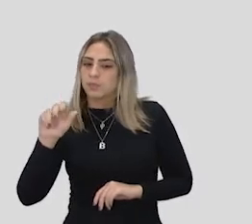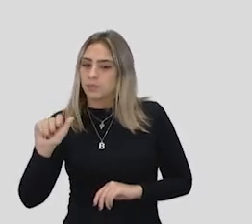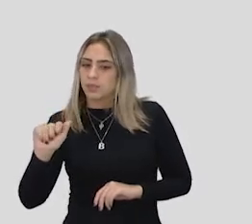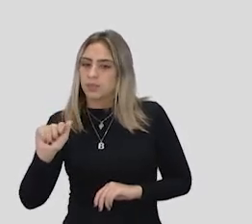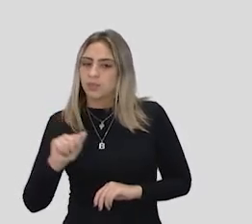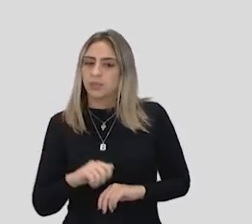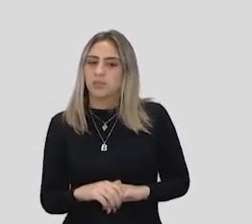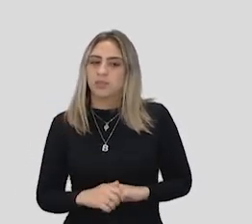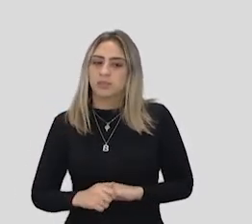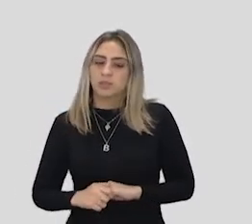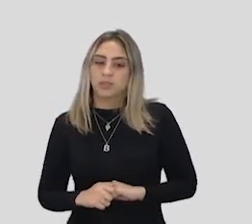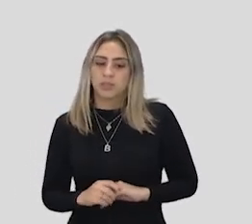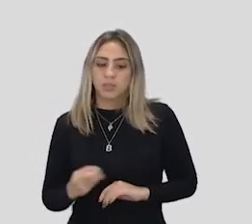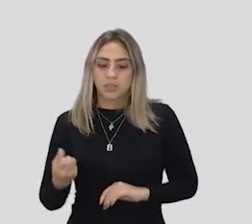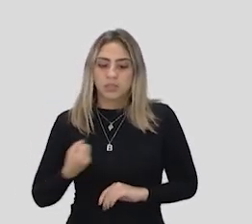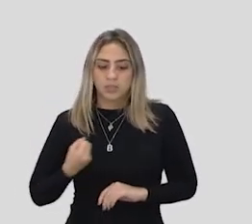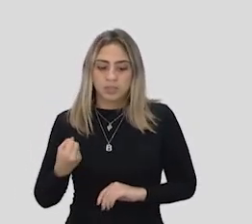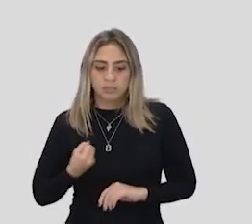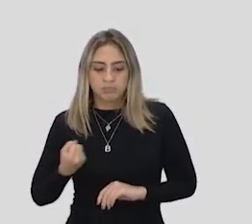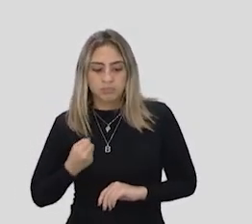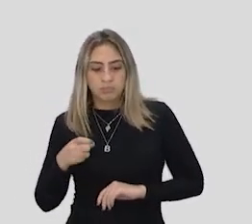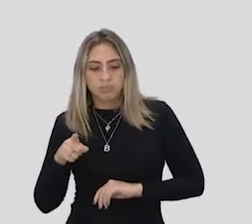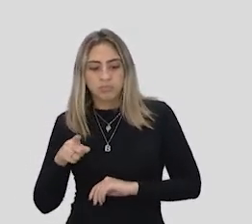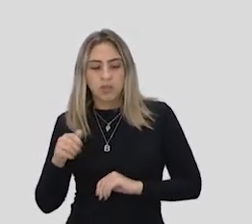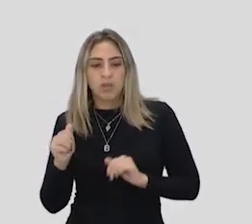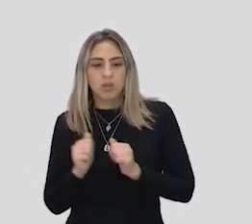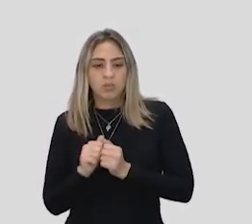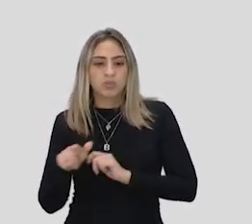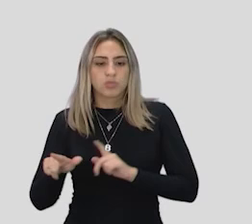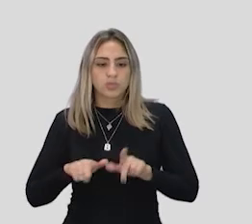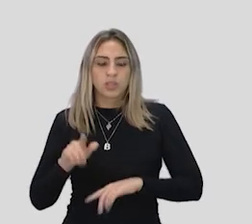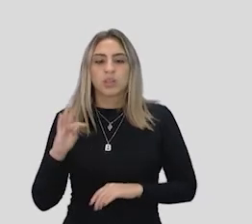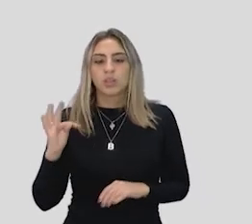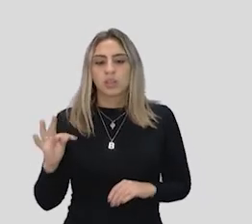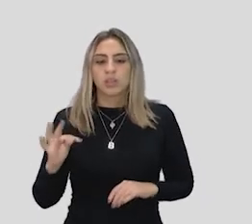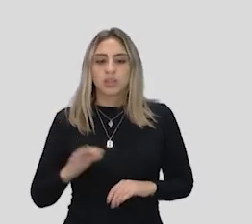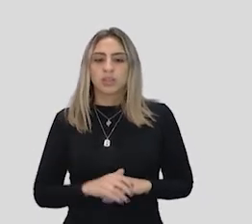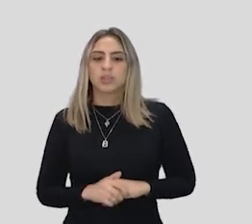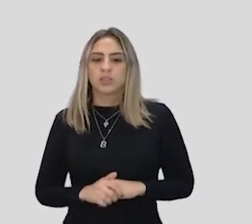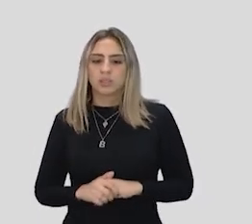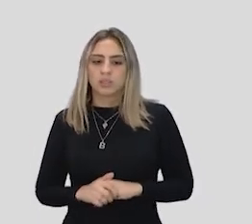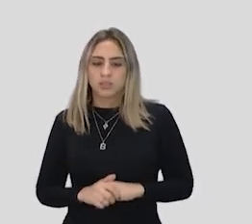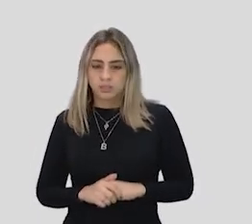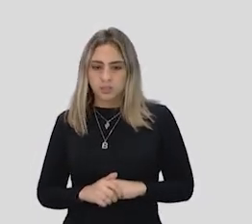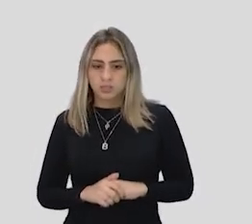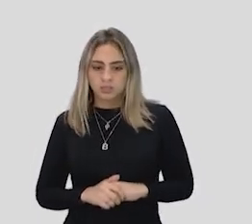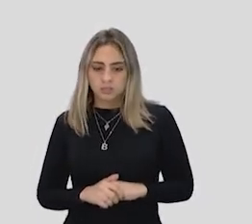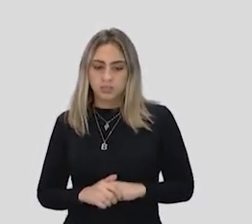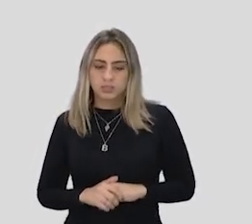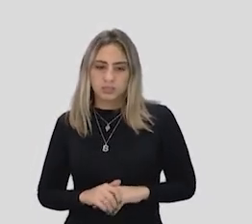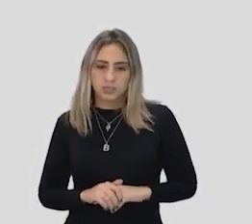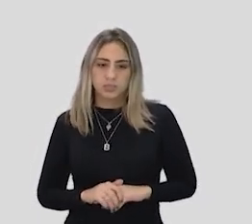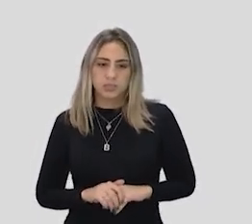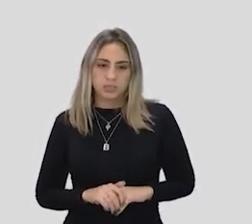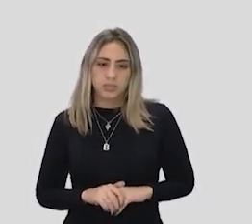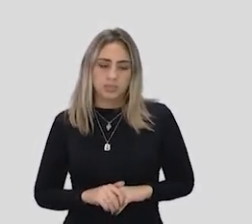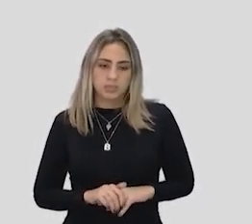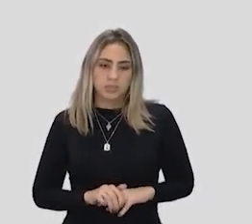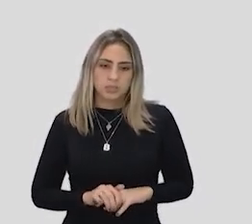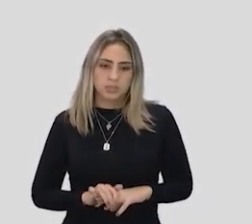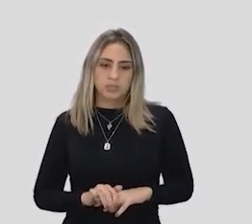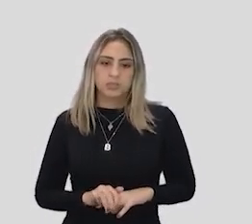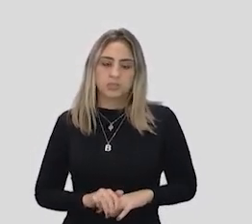O montante em função do tempo. Então, para escrever algebricamente, o que você tem? O valor inicial que você